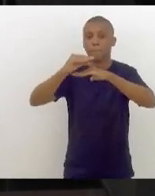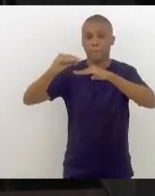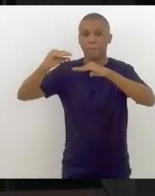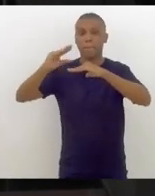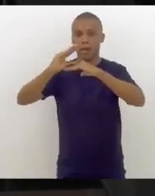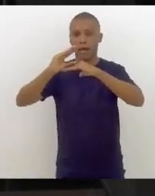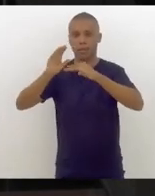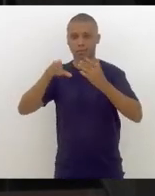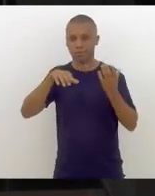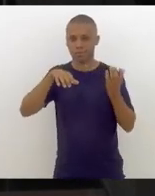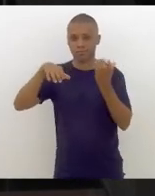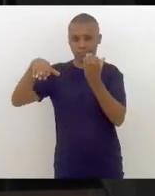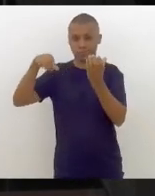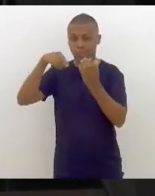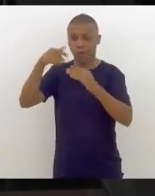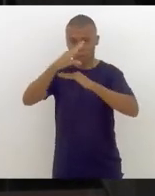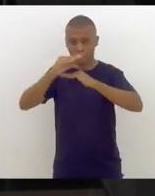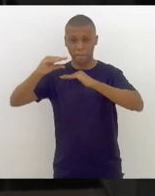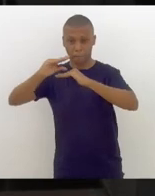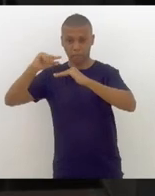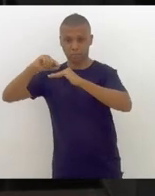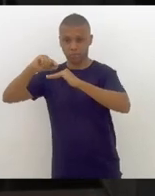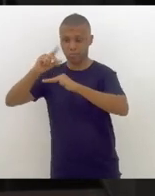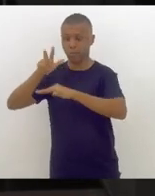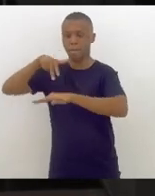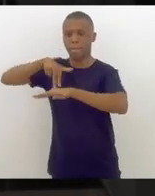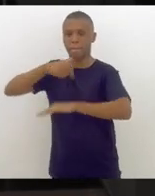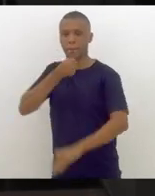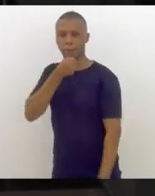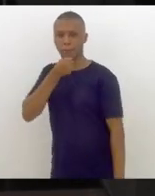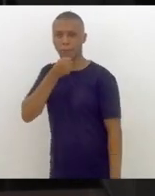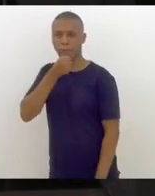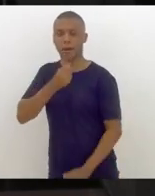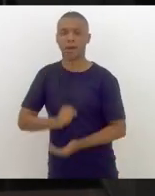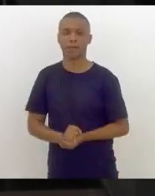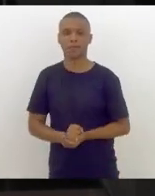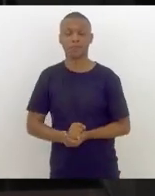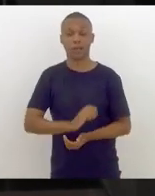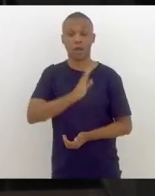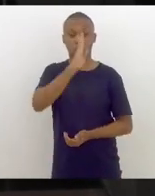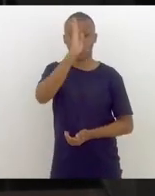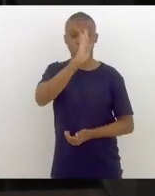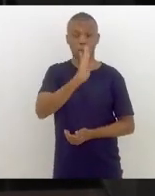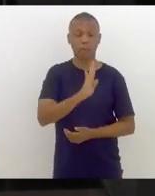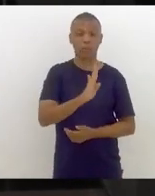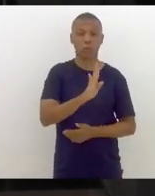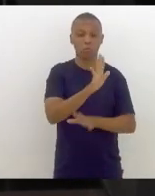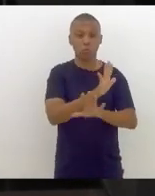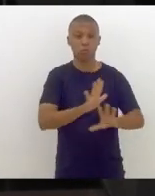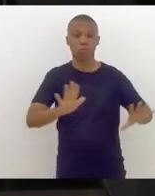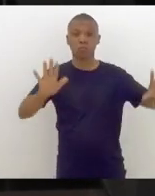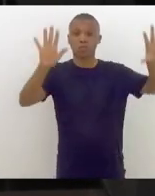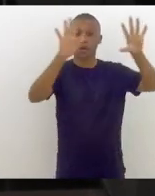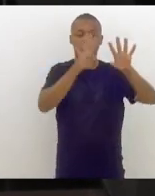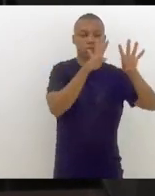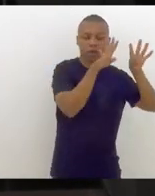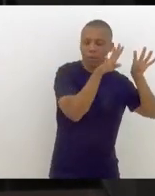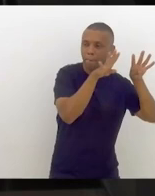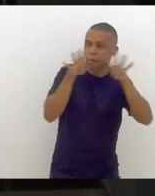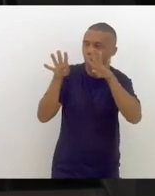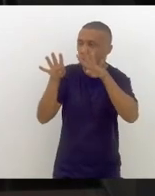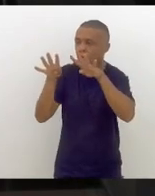e os olhos do Brasil estão voltados para Brasília porque é